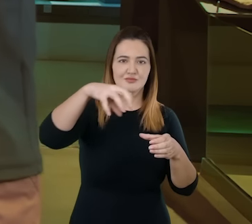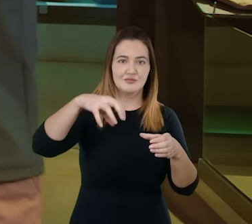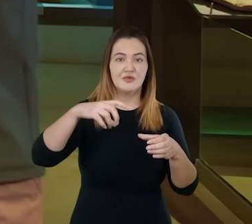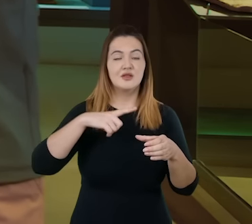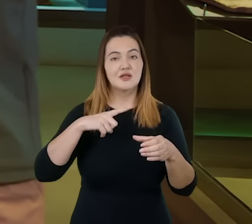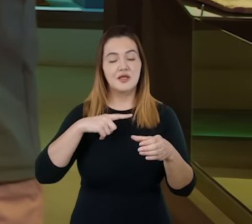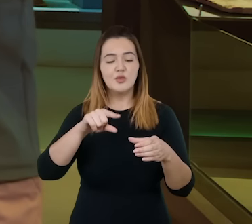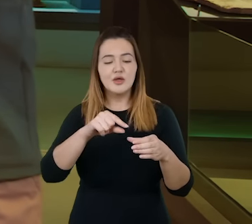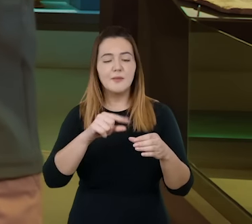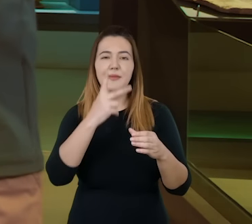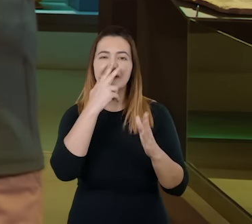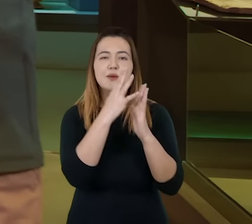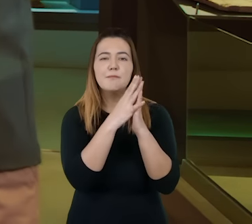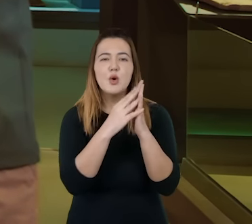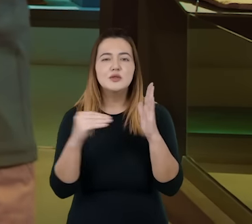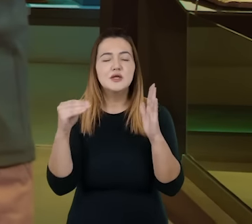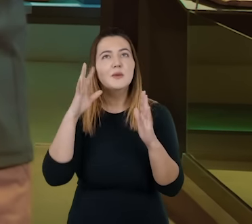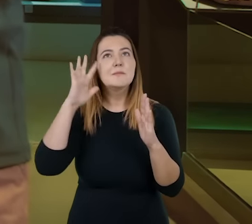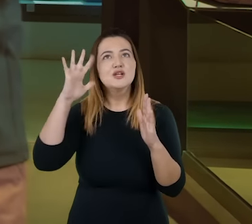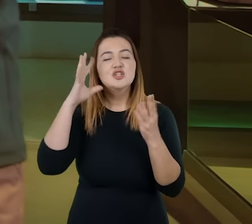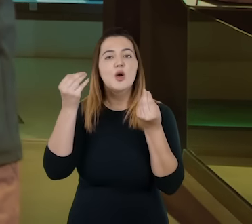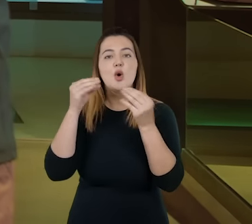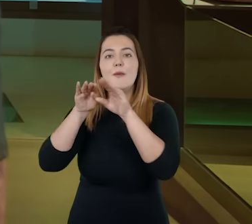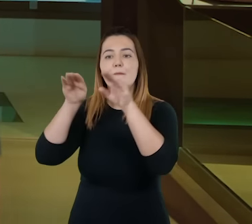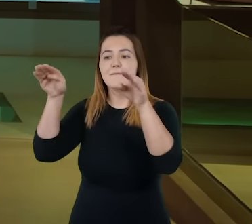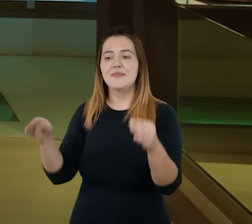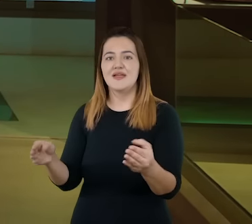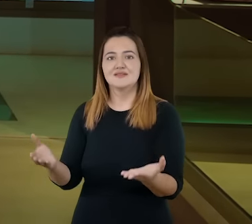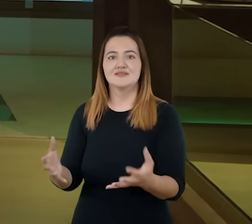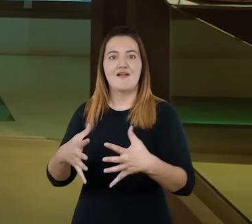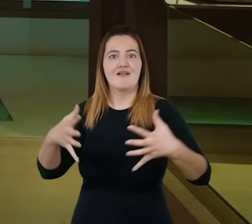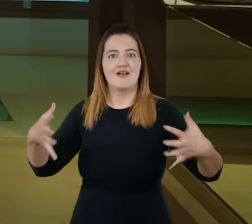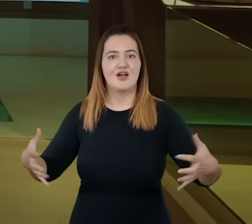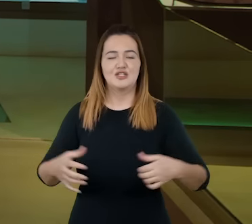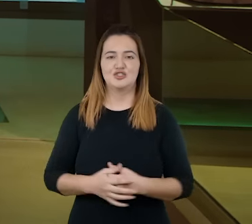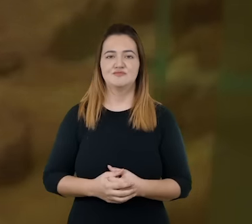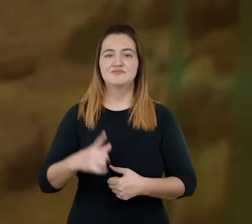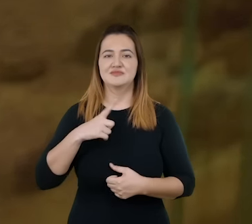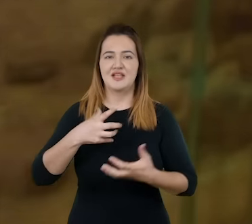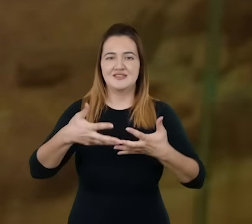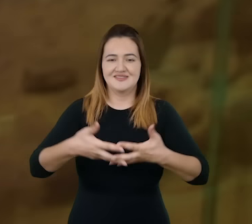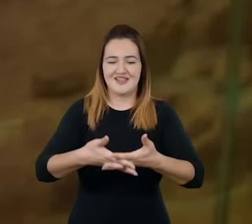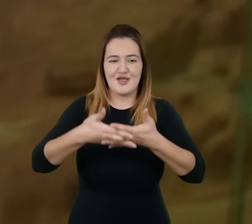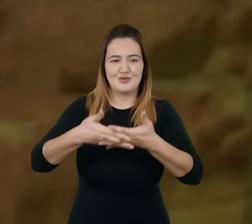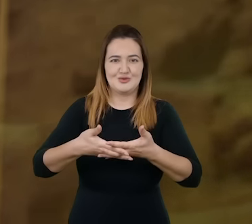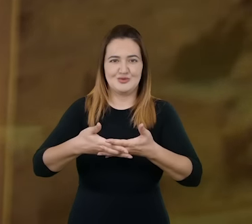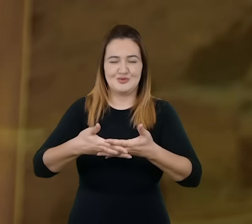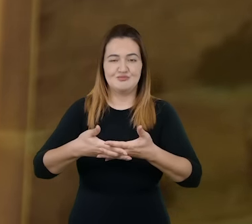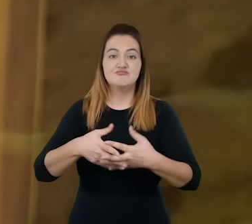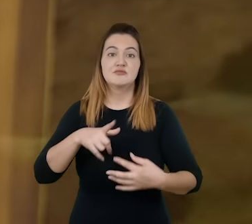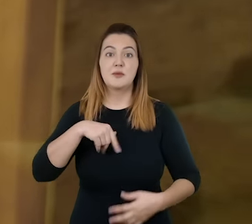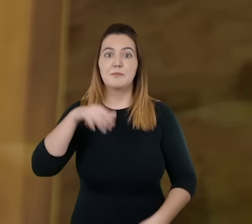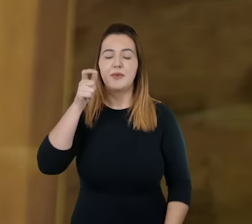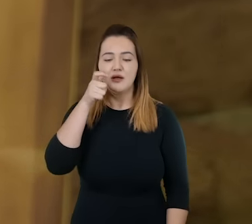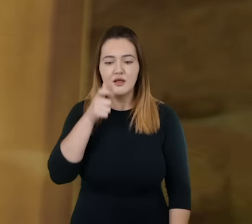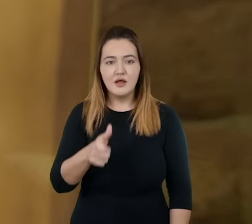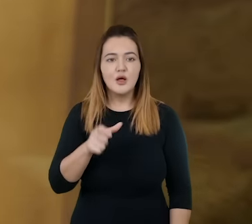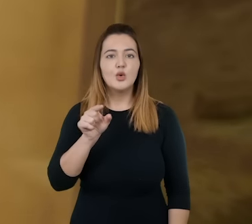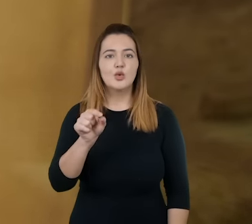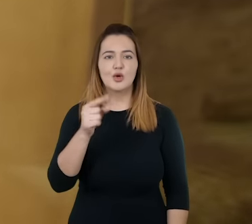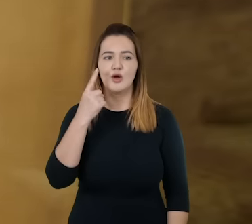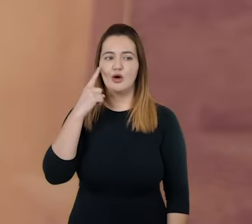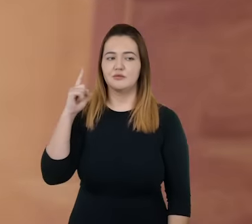desse modelo, uma ideia como seria uma mesa em tamanho natural. Você tem também pequenos cestos, mas o que mais me chama a atenção são